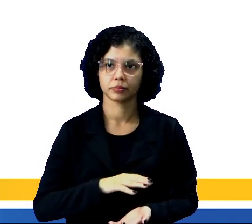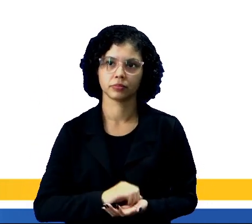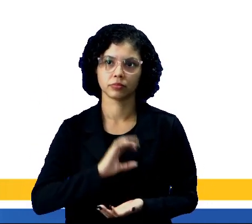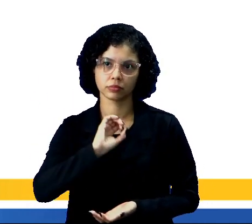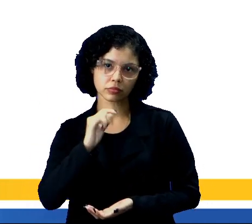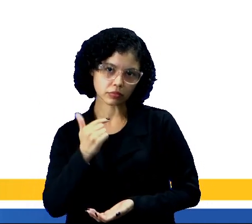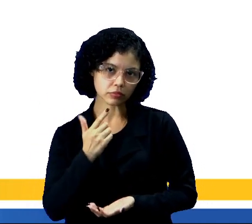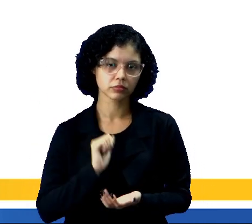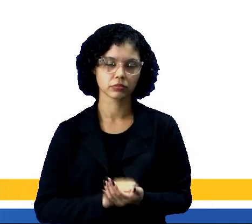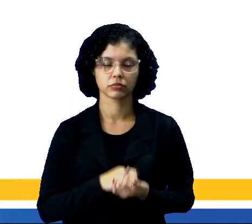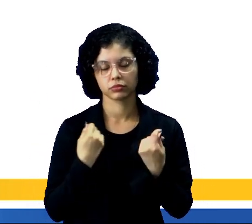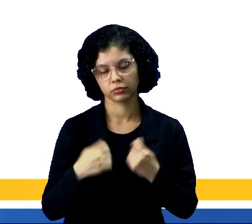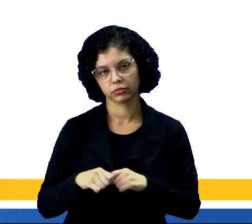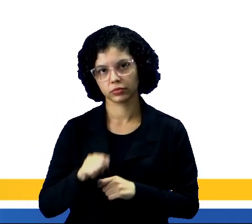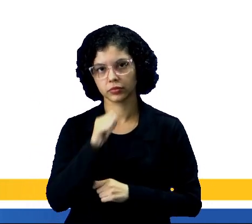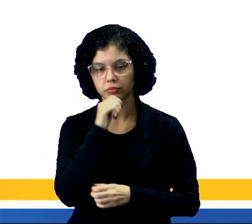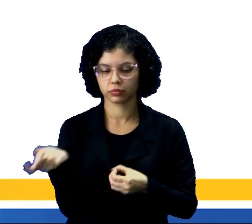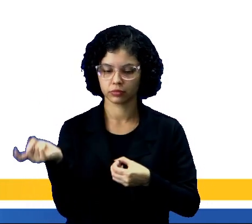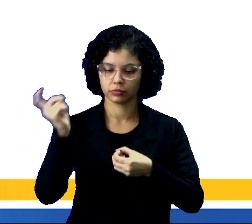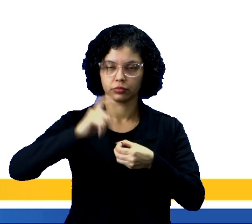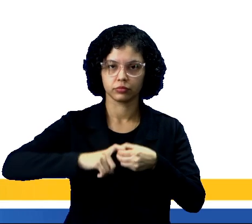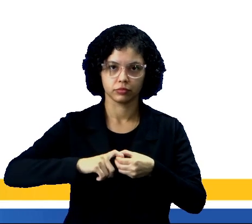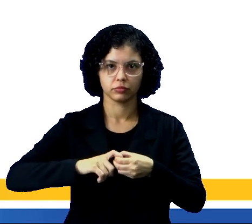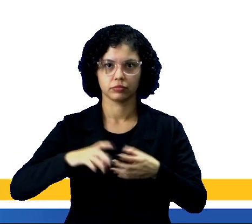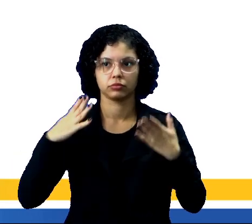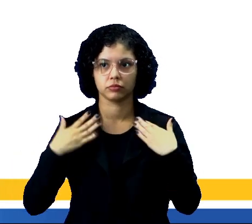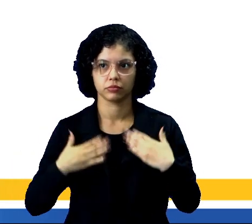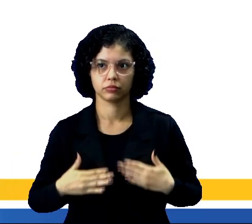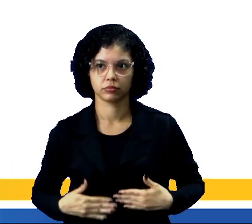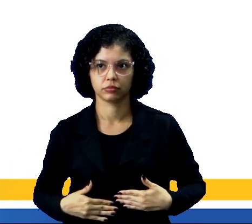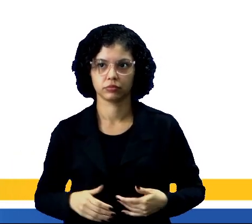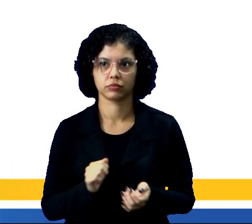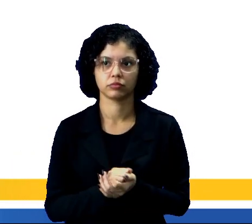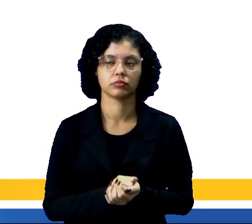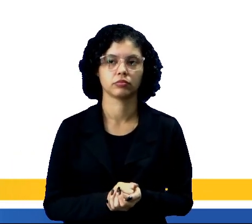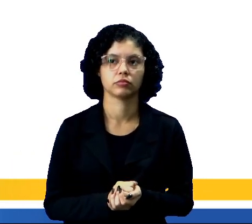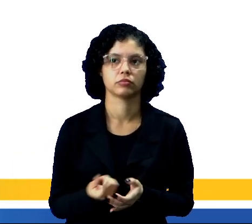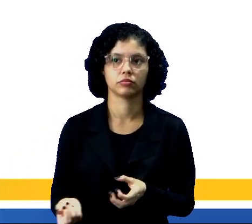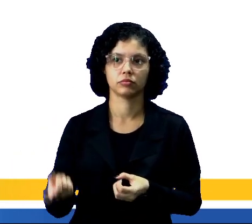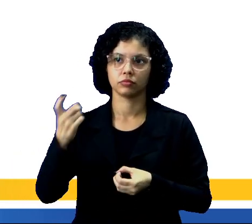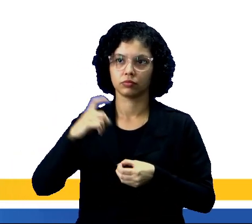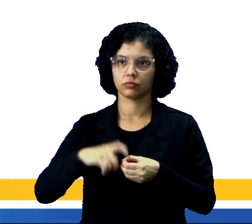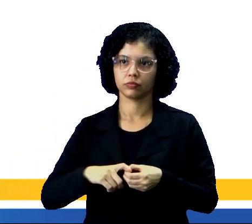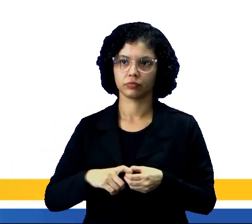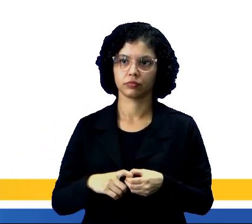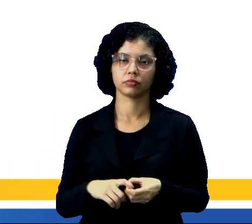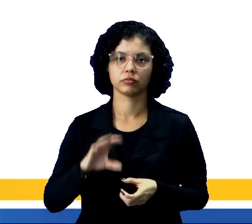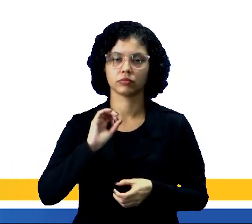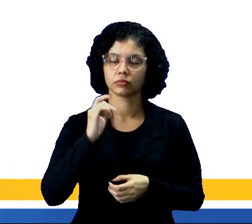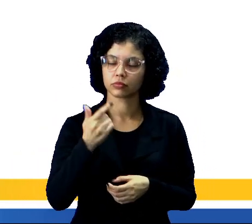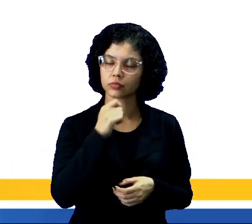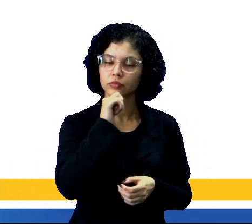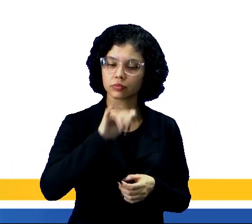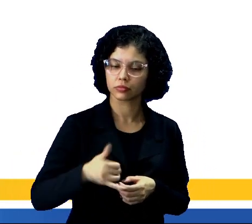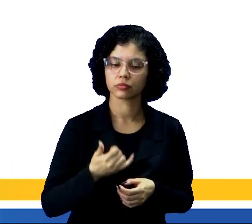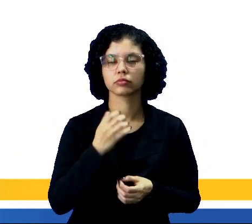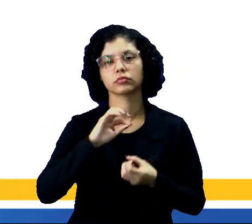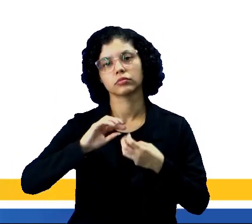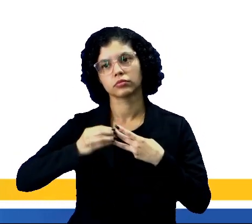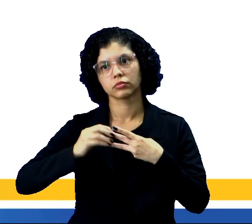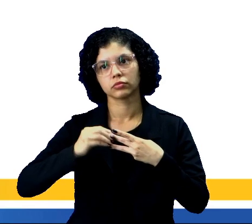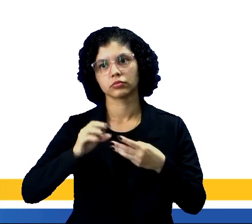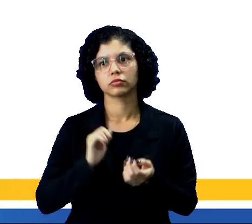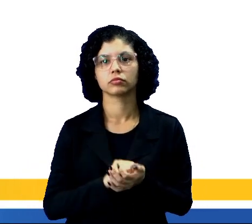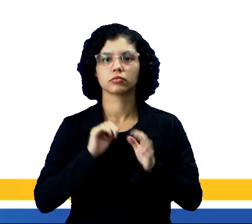oxigênio. Então esse oxigênio, de certa forma, ele retorna para o corpo. No que ele retorna, esse oxigênio ele é aproveitado pelas